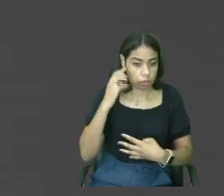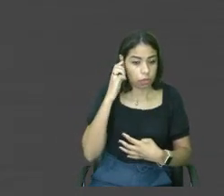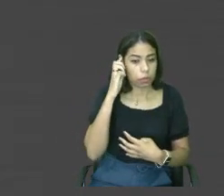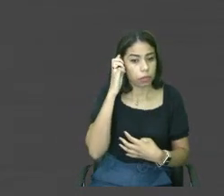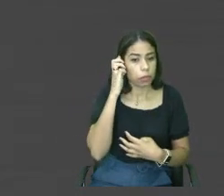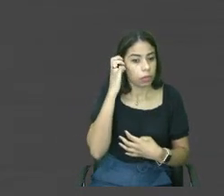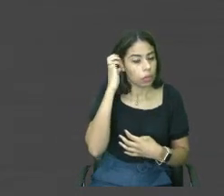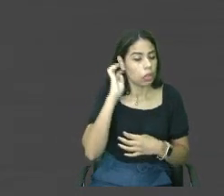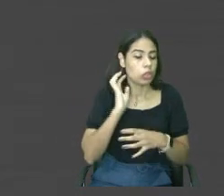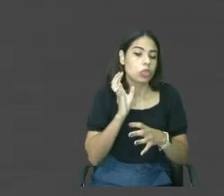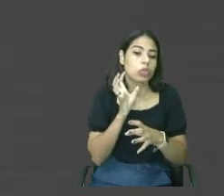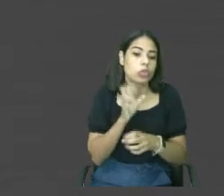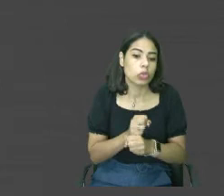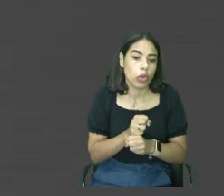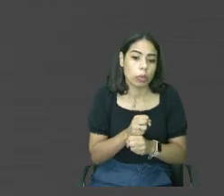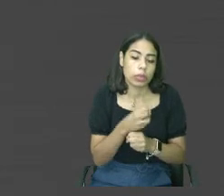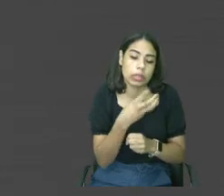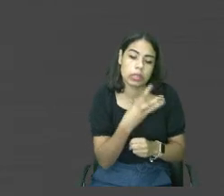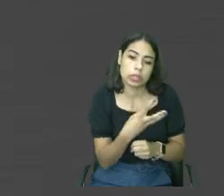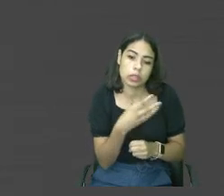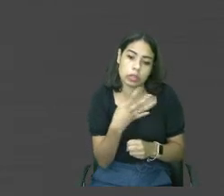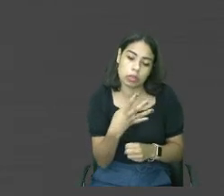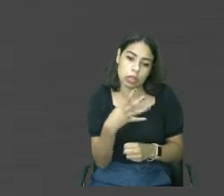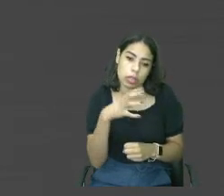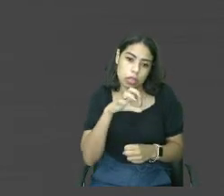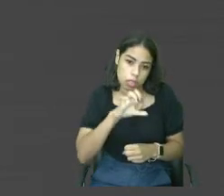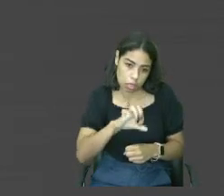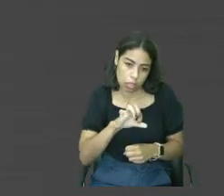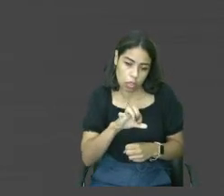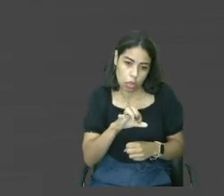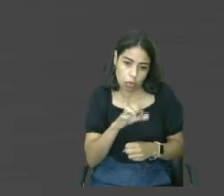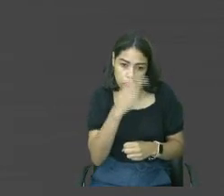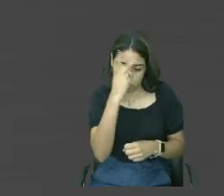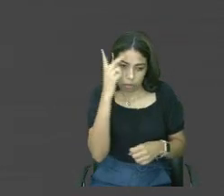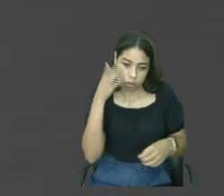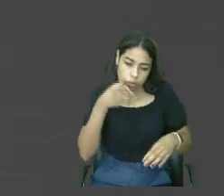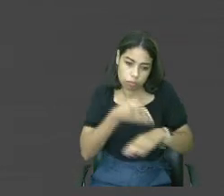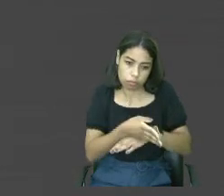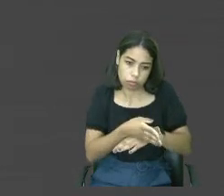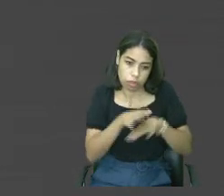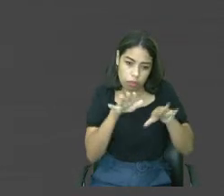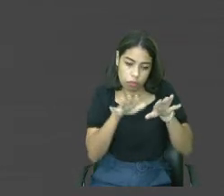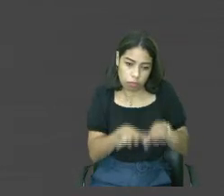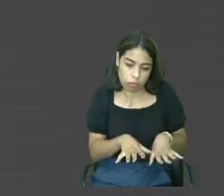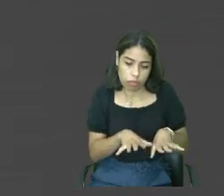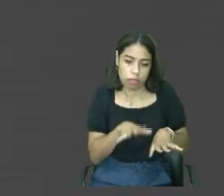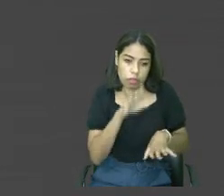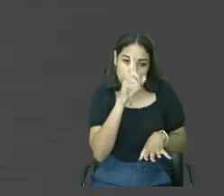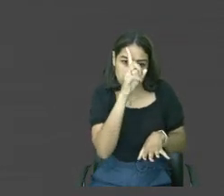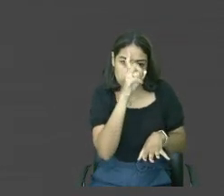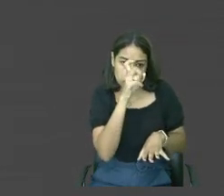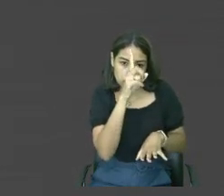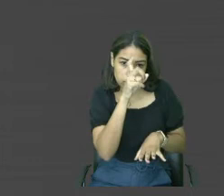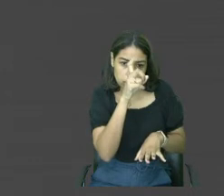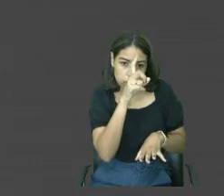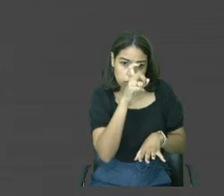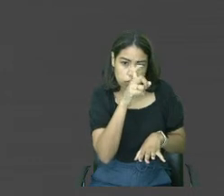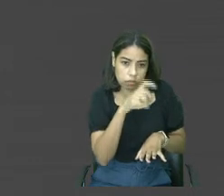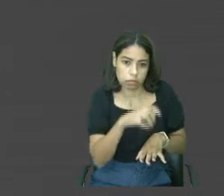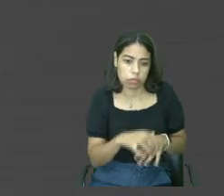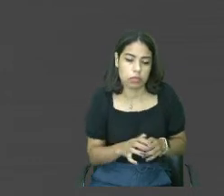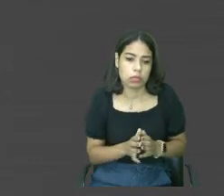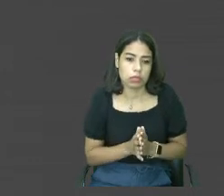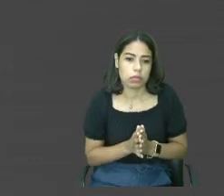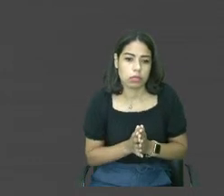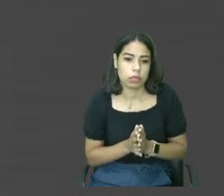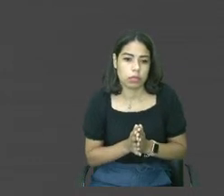totalizou 349 internações, na média mês. Né, quando a gente olha o dado aberto, aqui